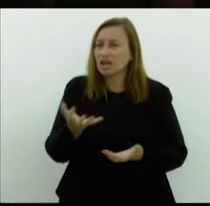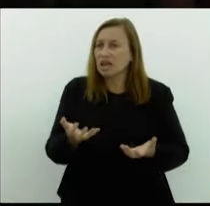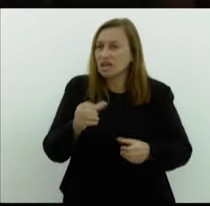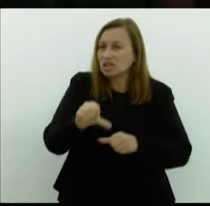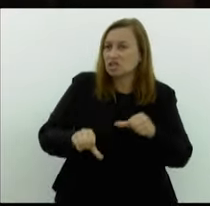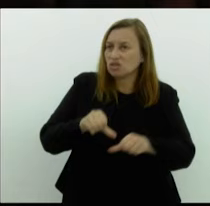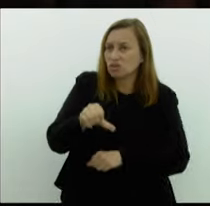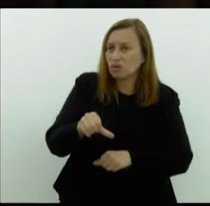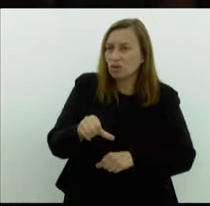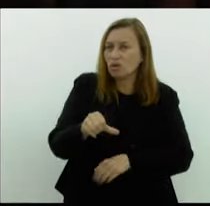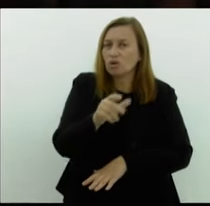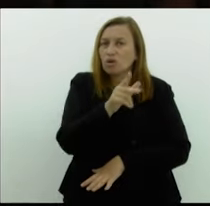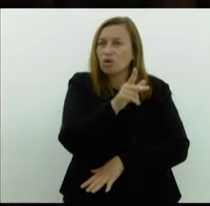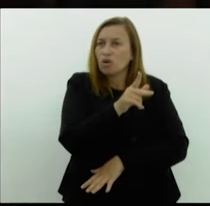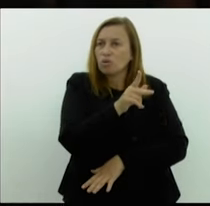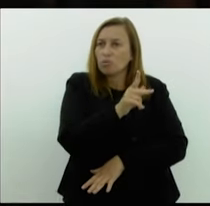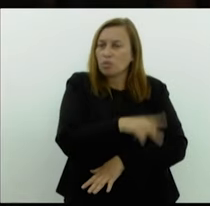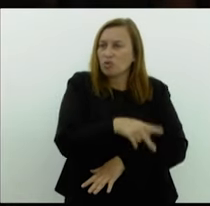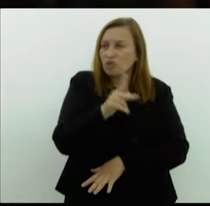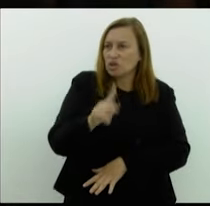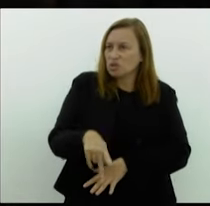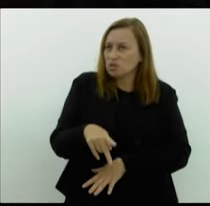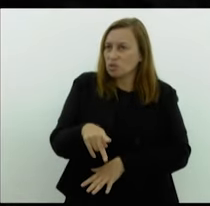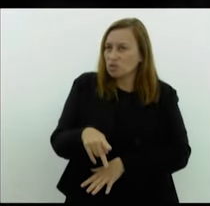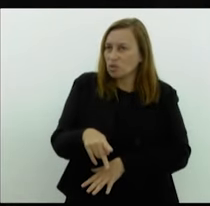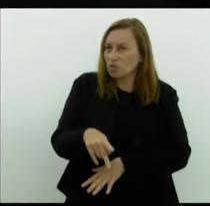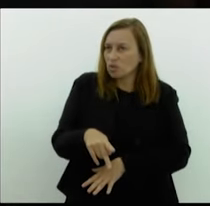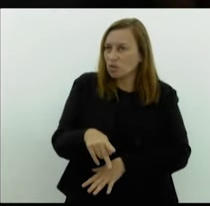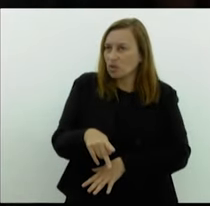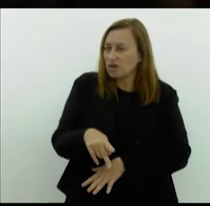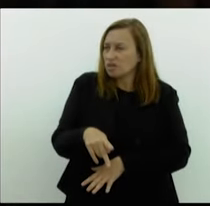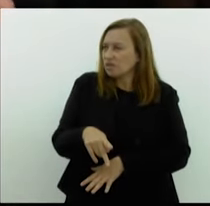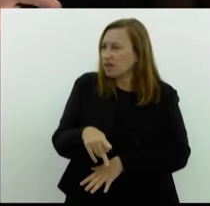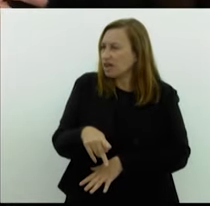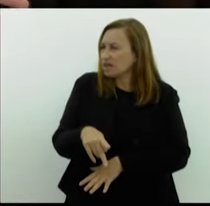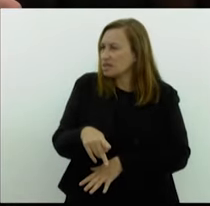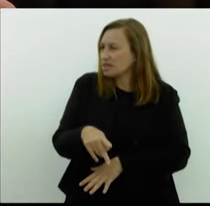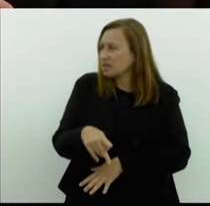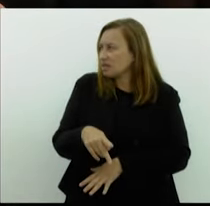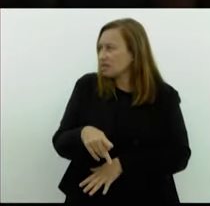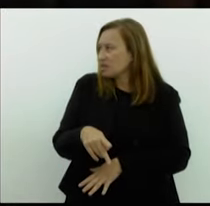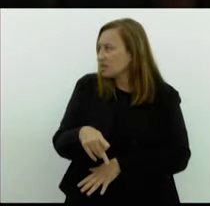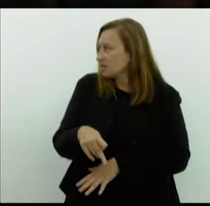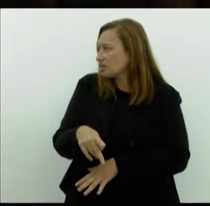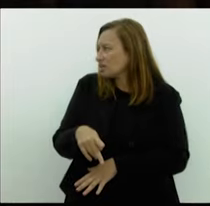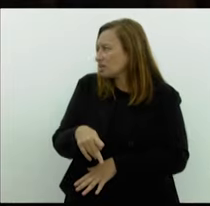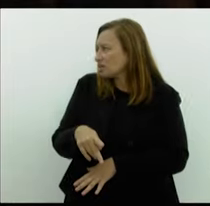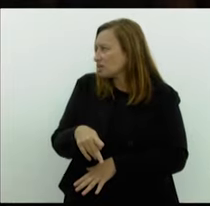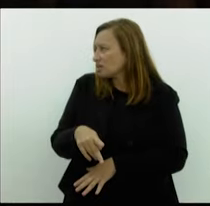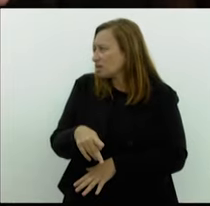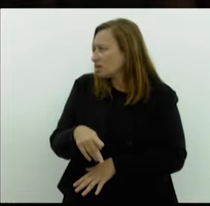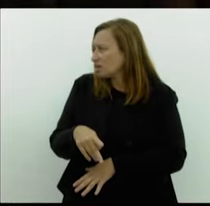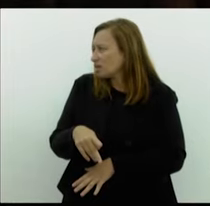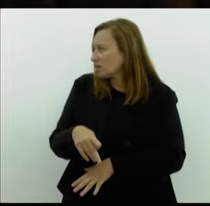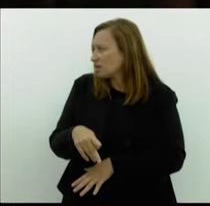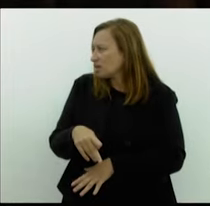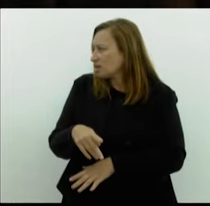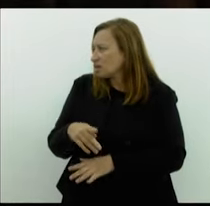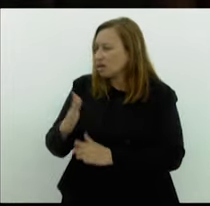ser professor em bico. Vou quebrar um galho, pegar um contrato de um ano e depois, quem sabe, pegar